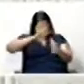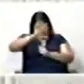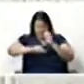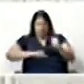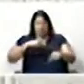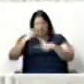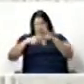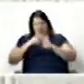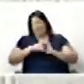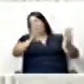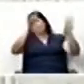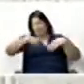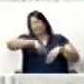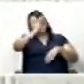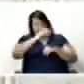a liberaram.